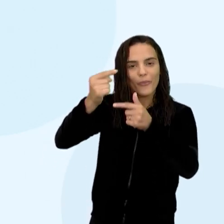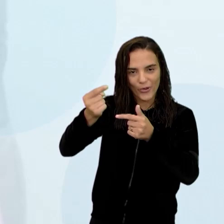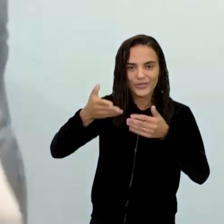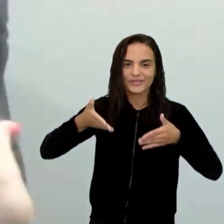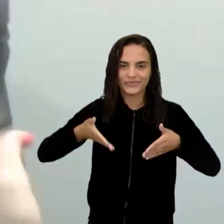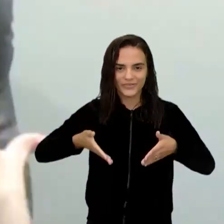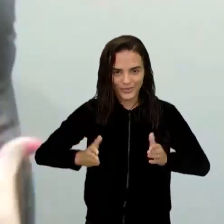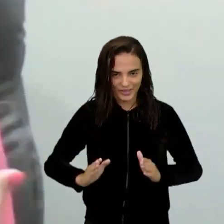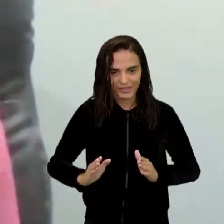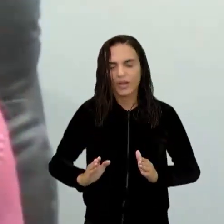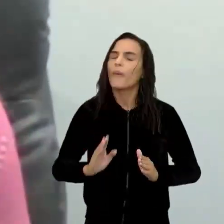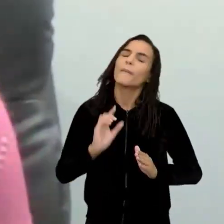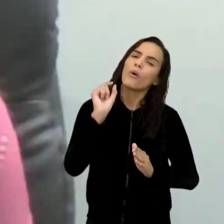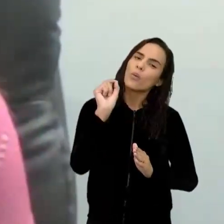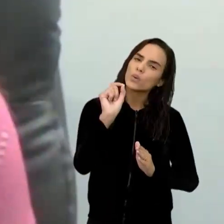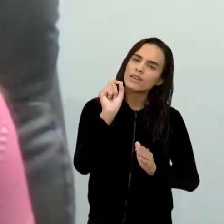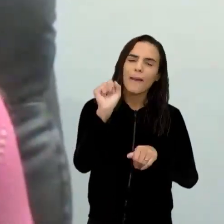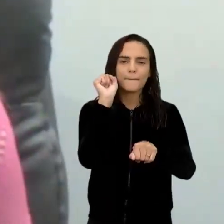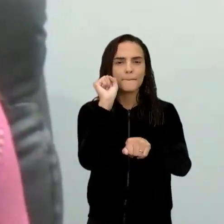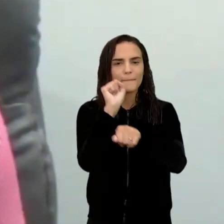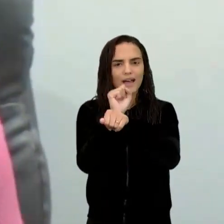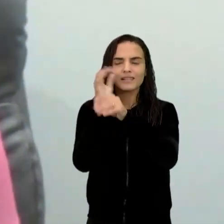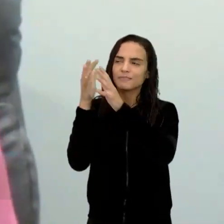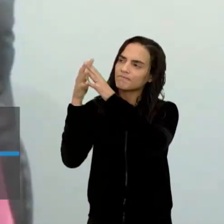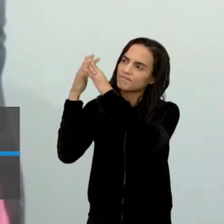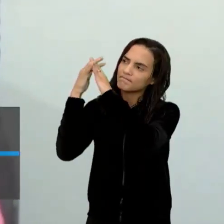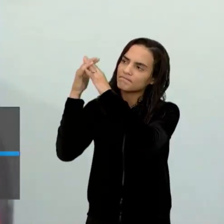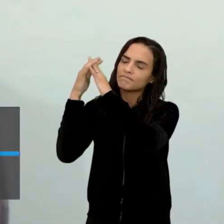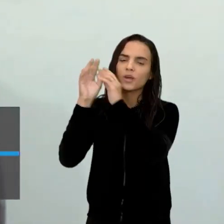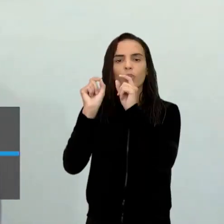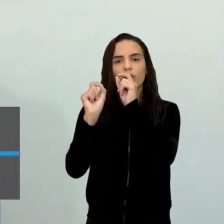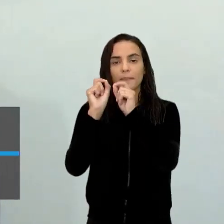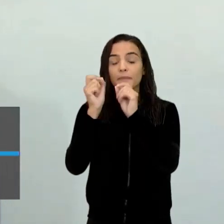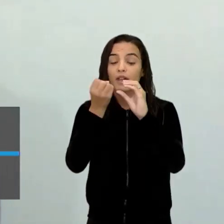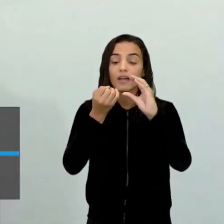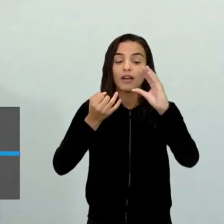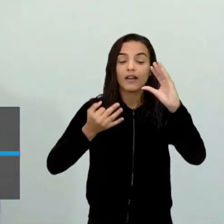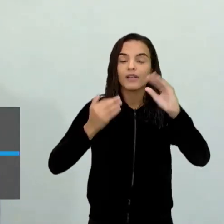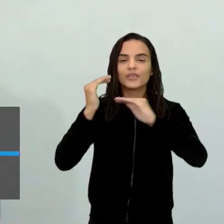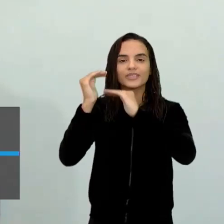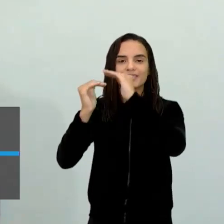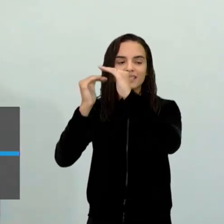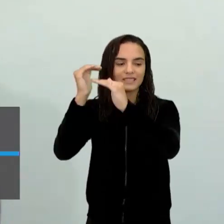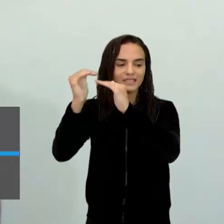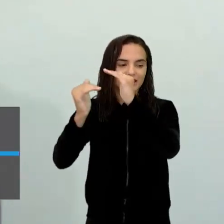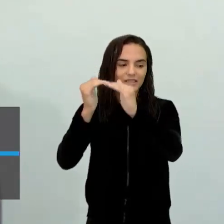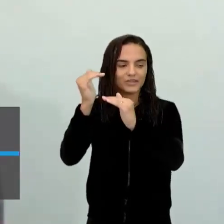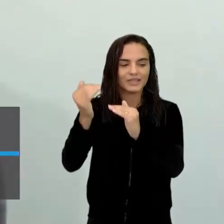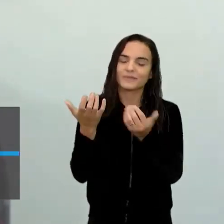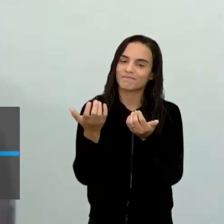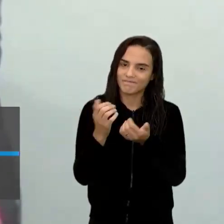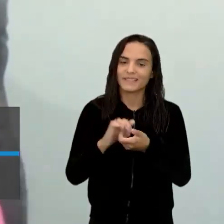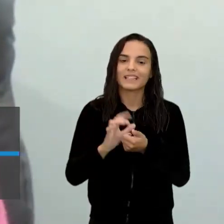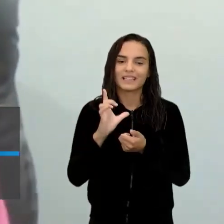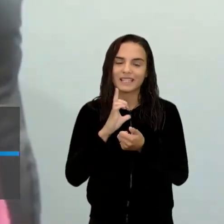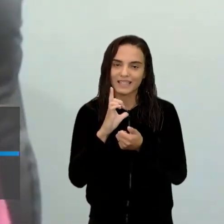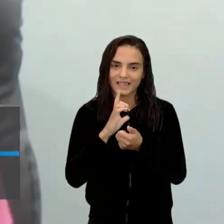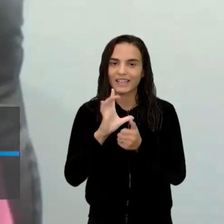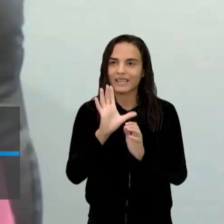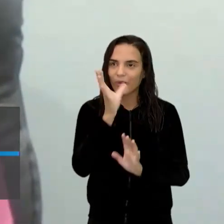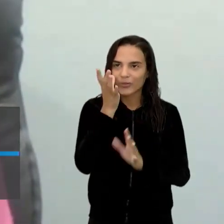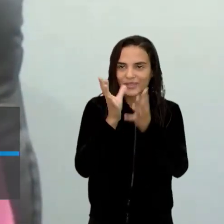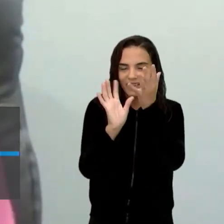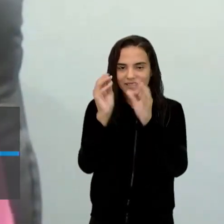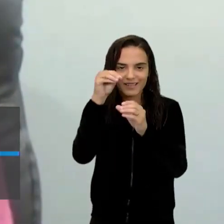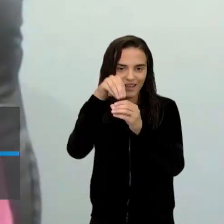que é essa paralisia cerebral? Ela é caracterizada pelo desenvolvimento anormal das lesões que acontecem